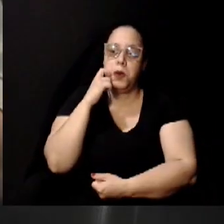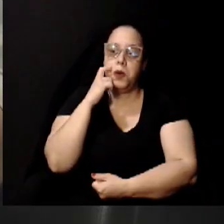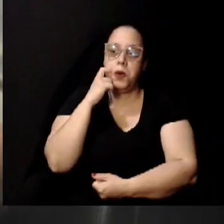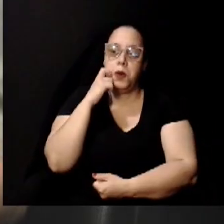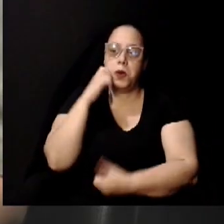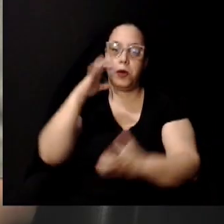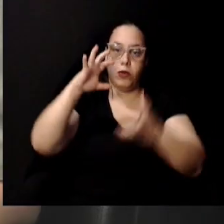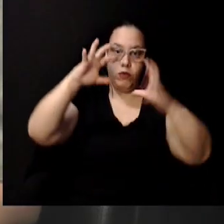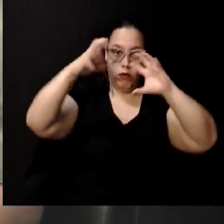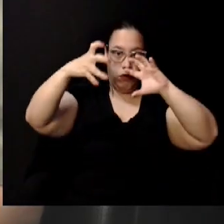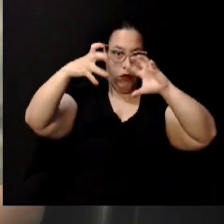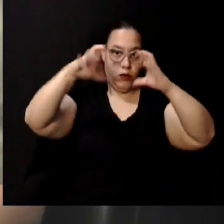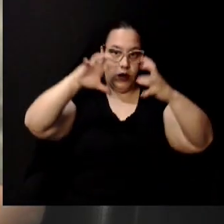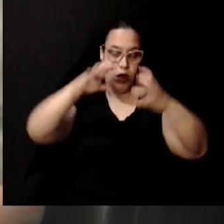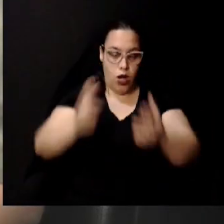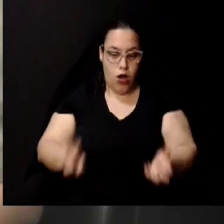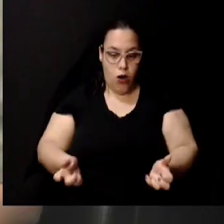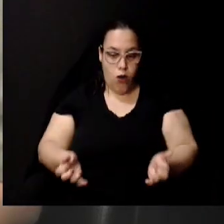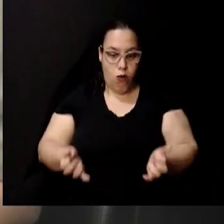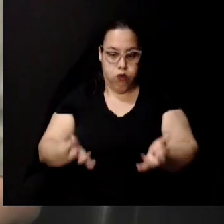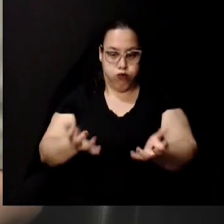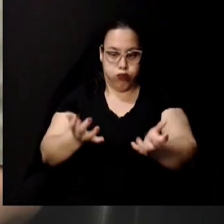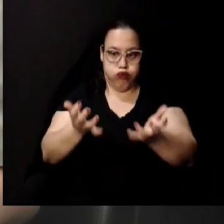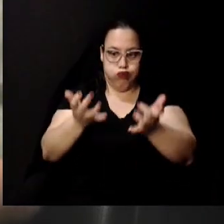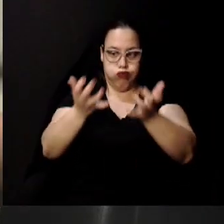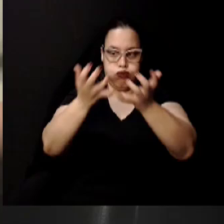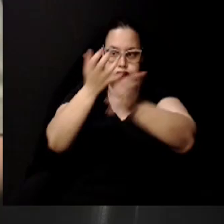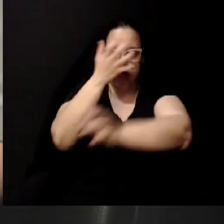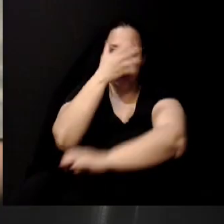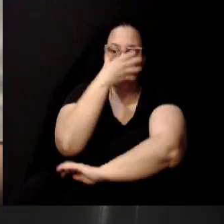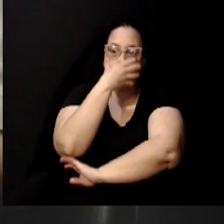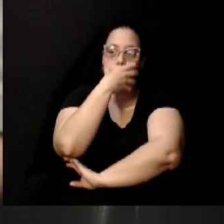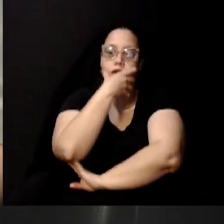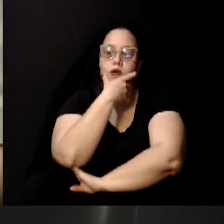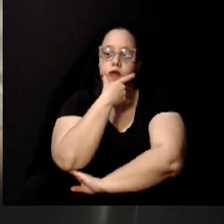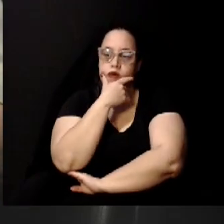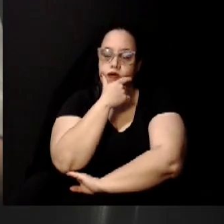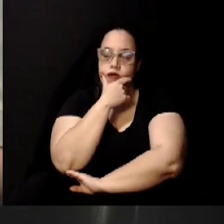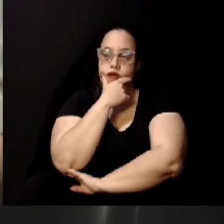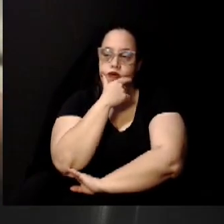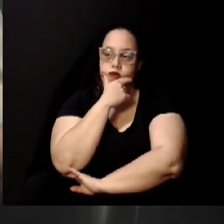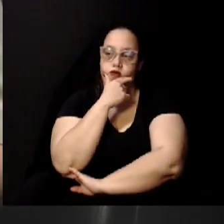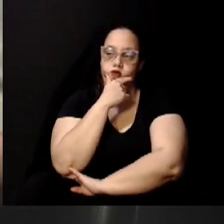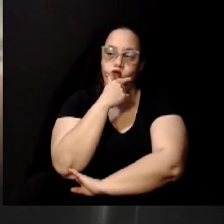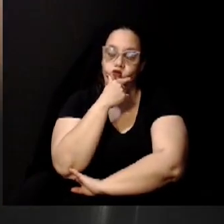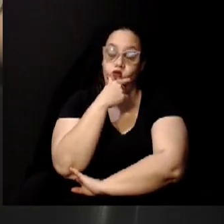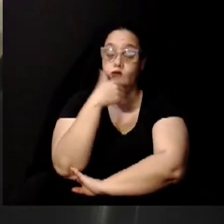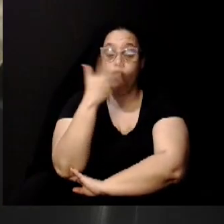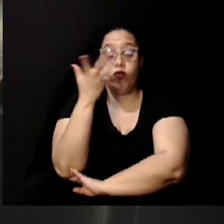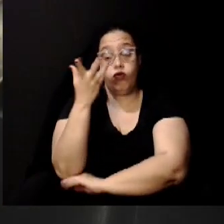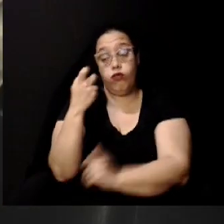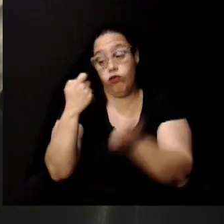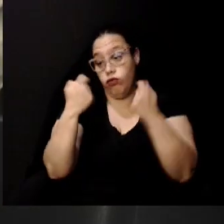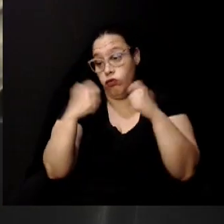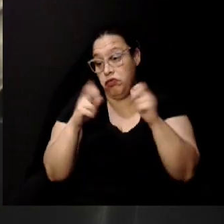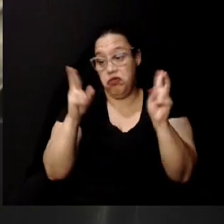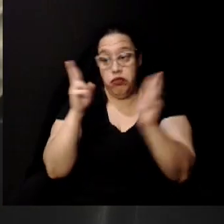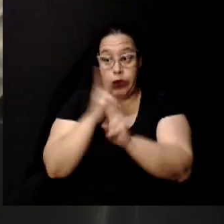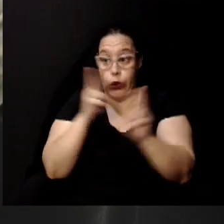para propagação de incêndios. E isso coloca a necessidade de urgência, porque já